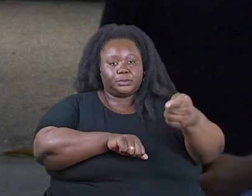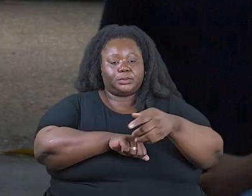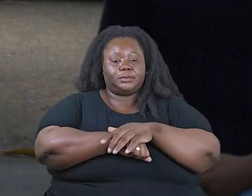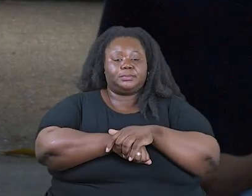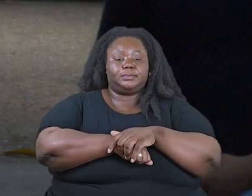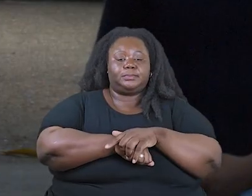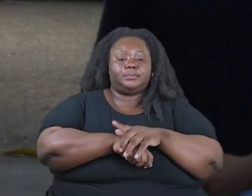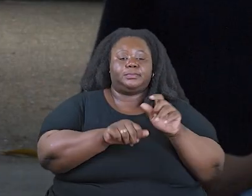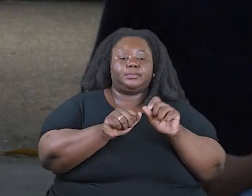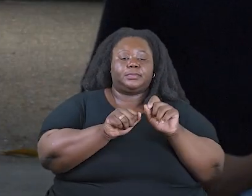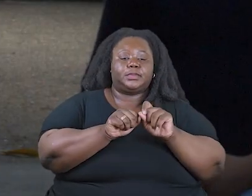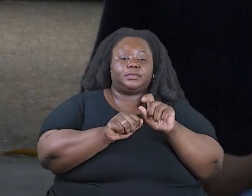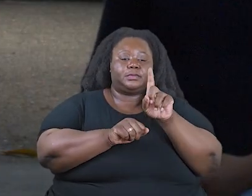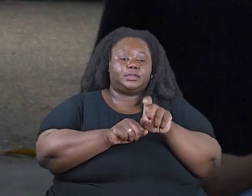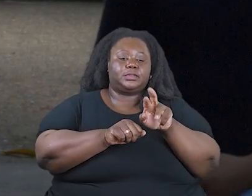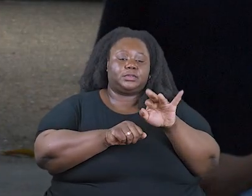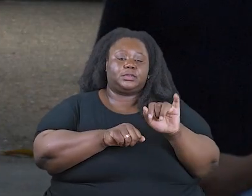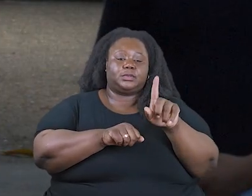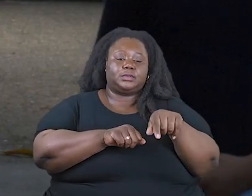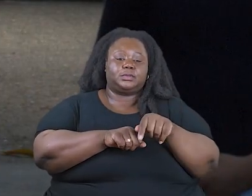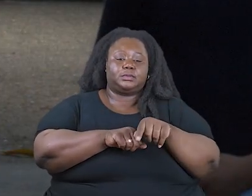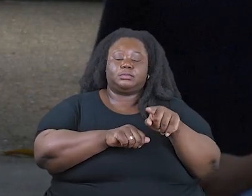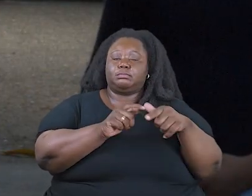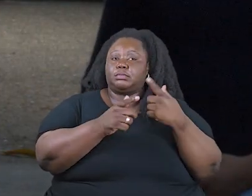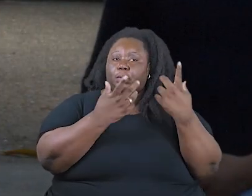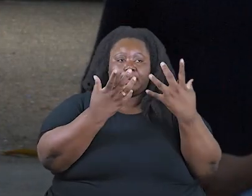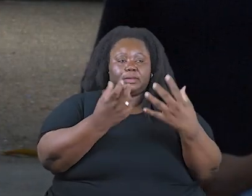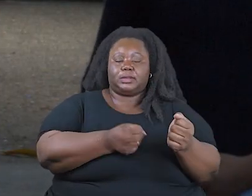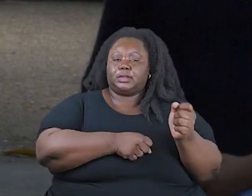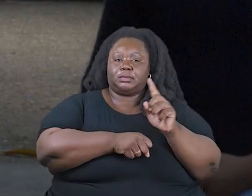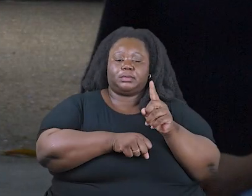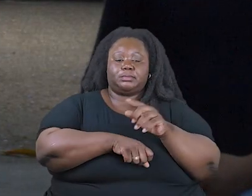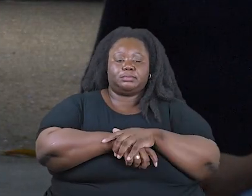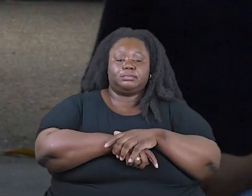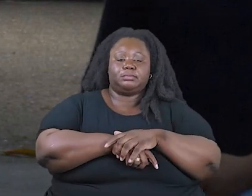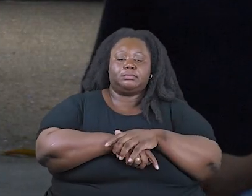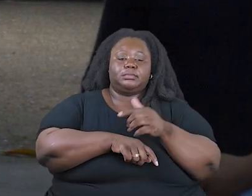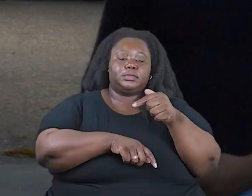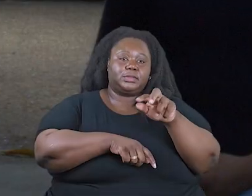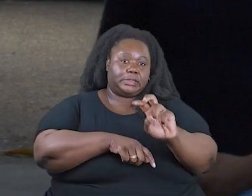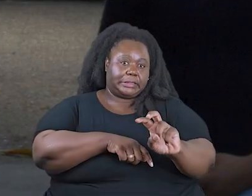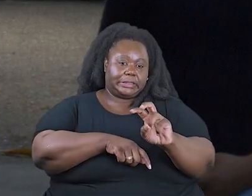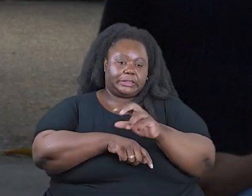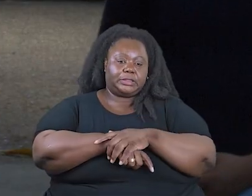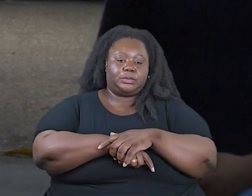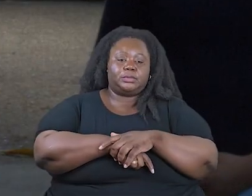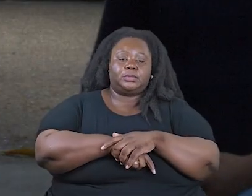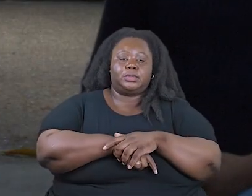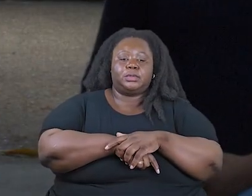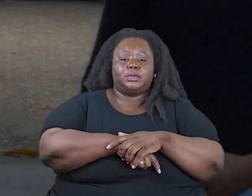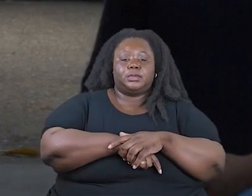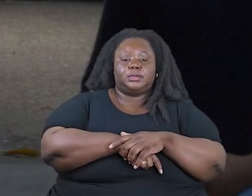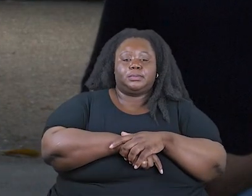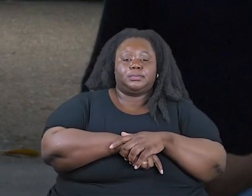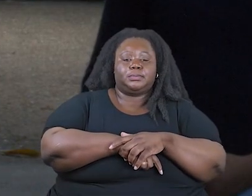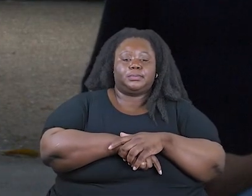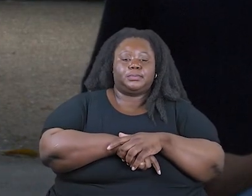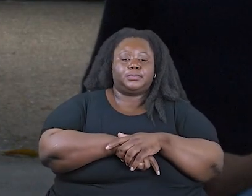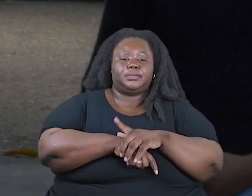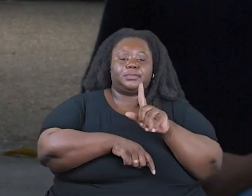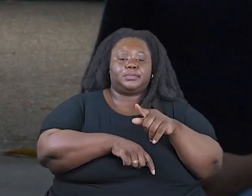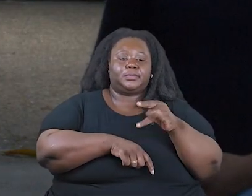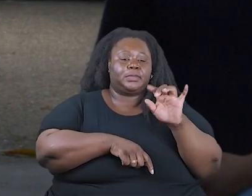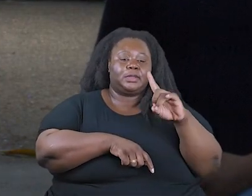seguinte. E ele fez um trabalho em xerox. E o trabalho foi recusado. Em 75, a